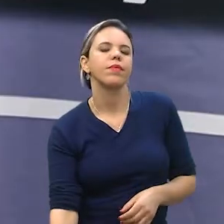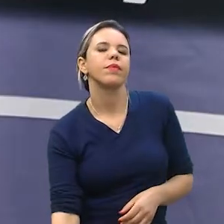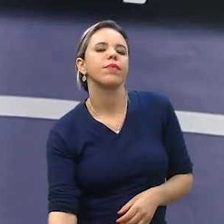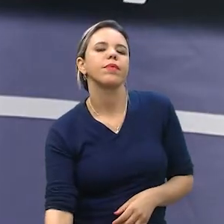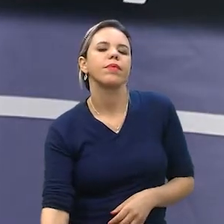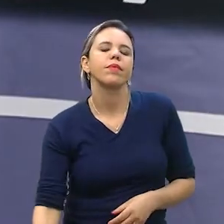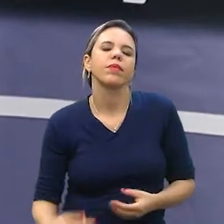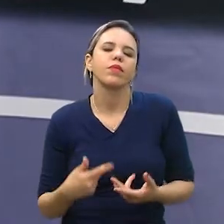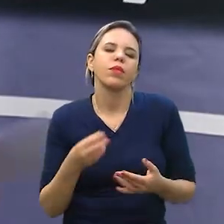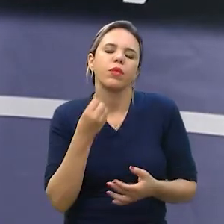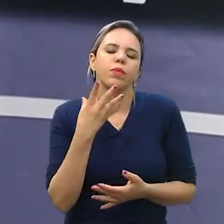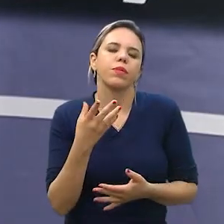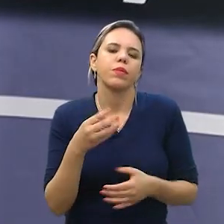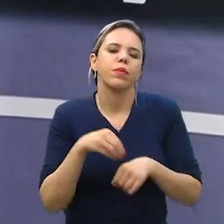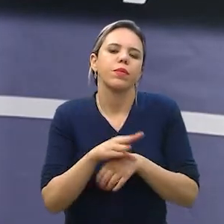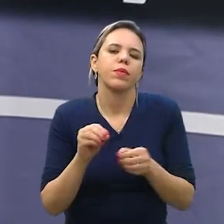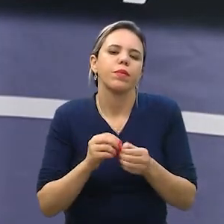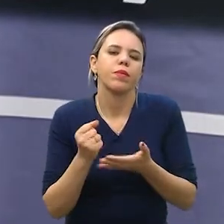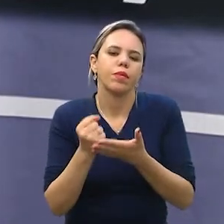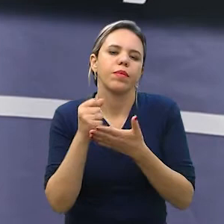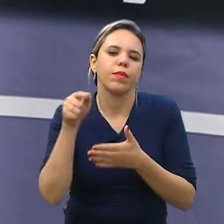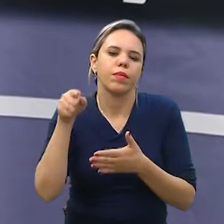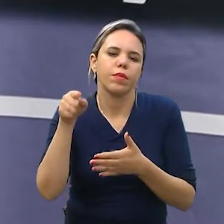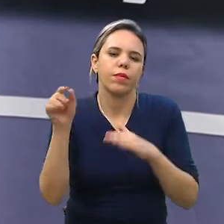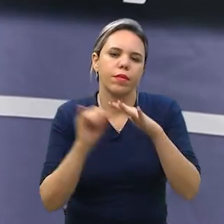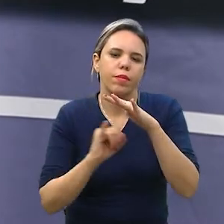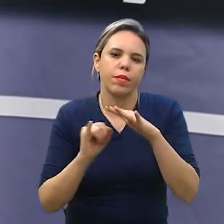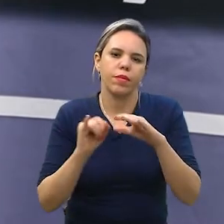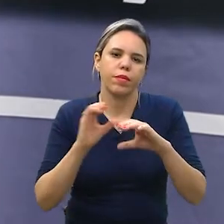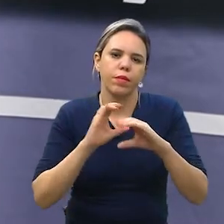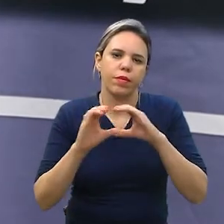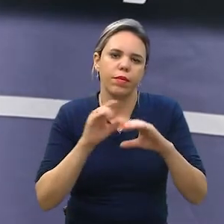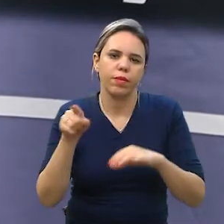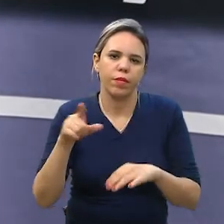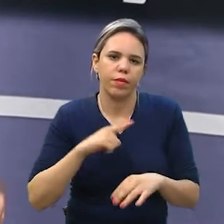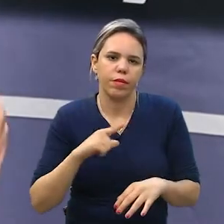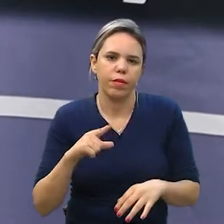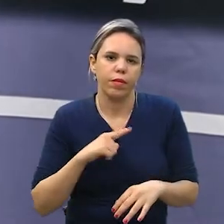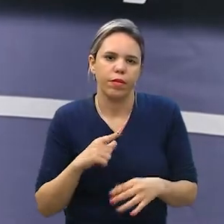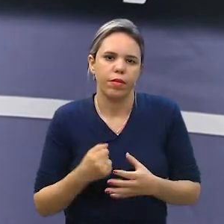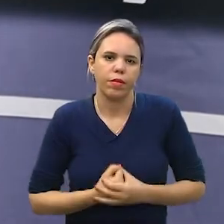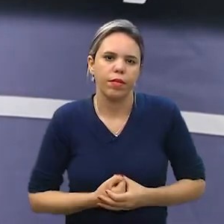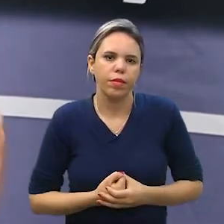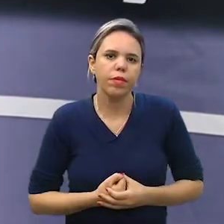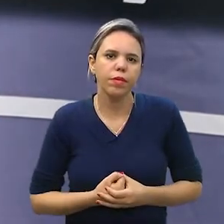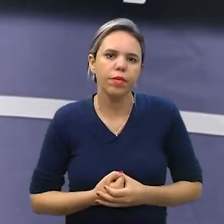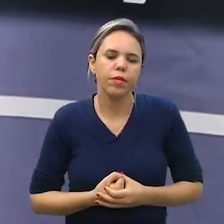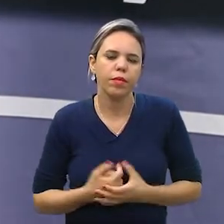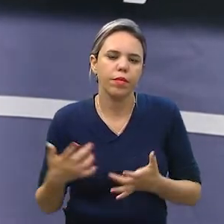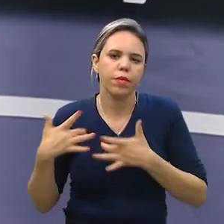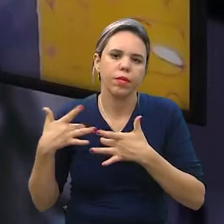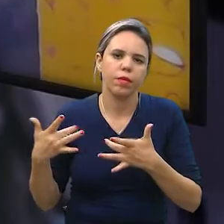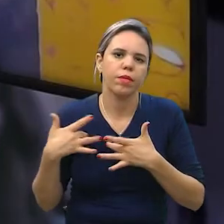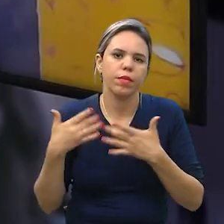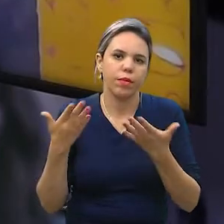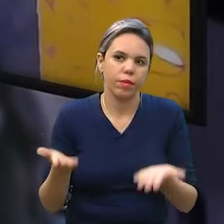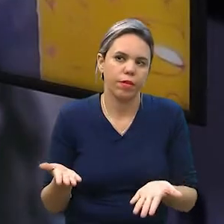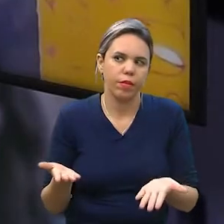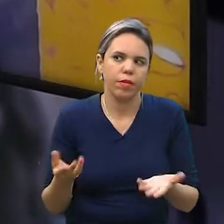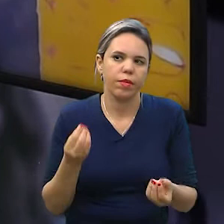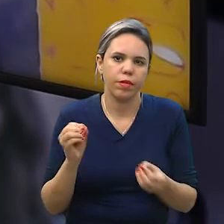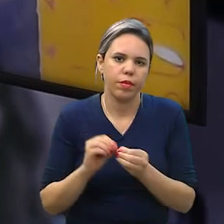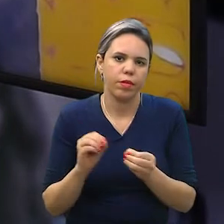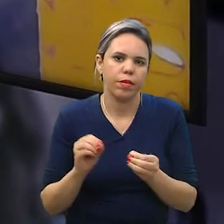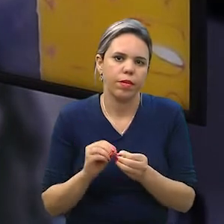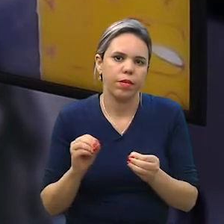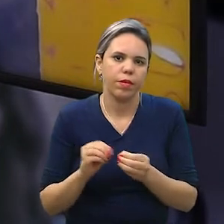coisas boas. O que a gente pode fazer para ajudar? Vocês têm canais de comunicação? Tem um canal para doação? Como que